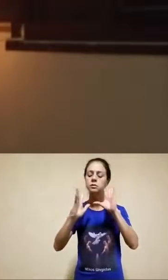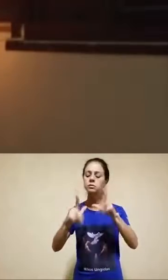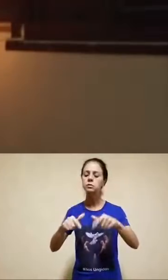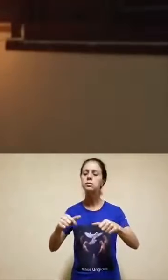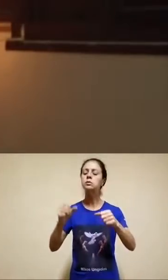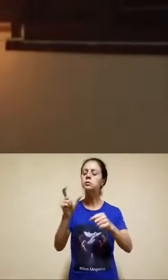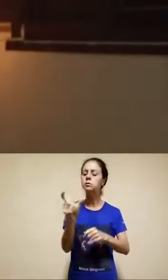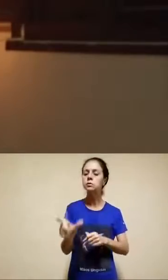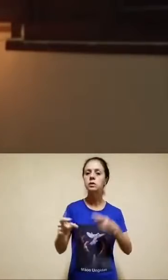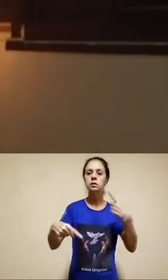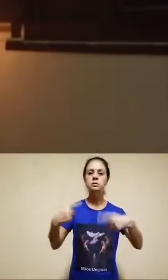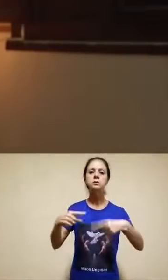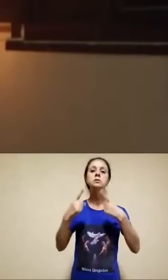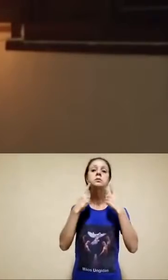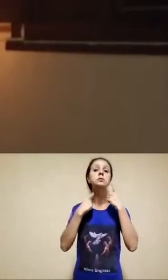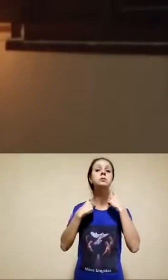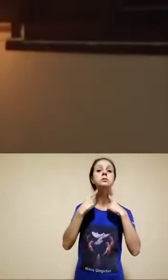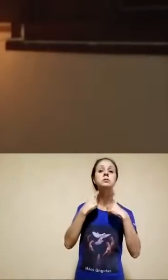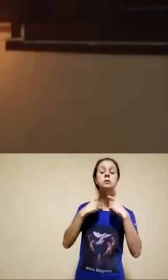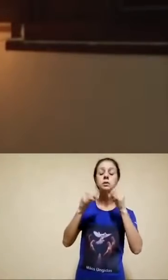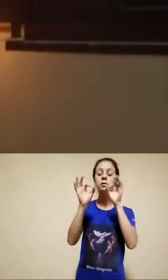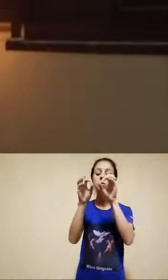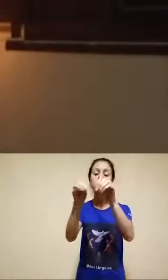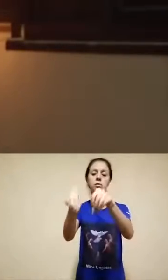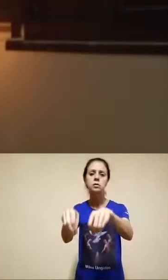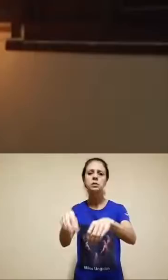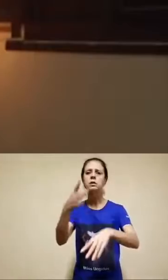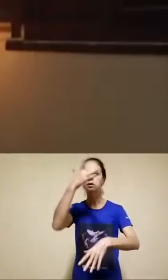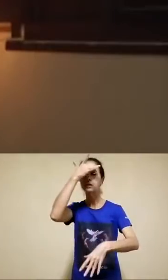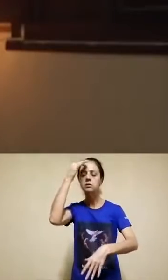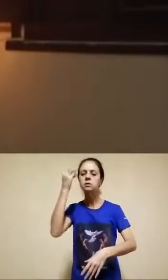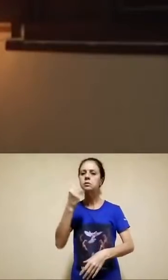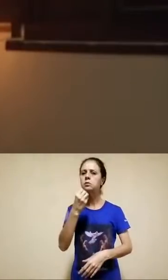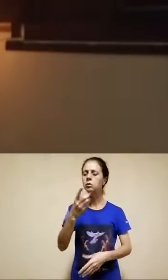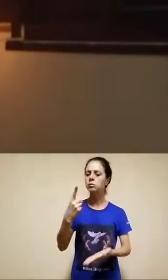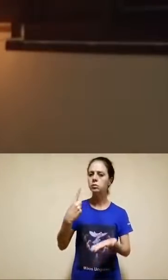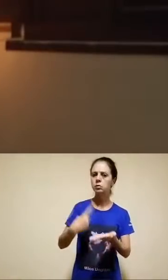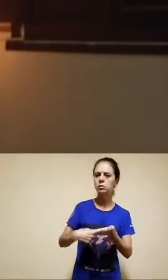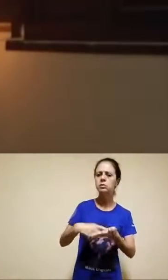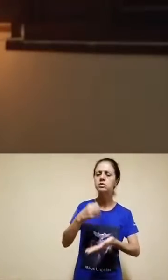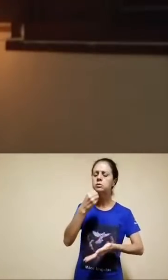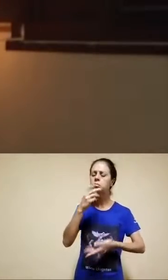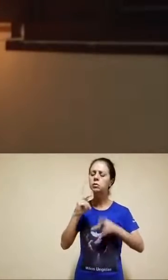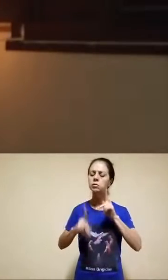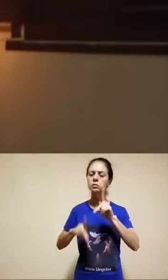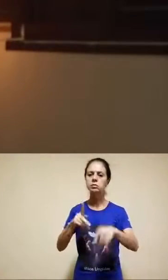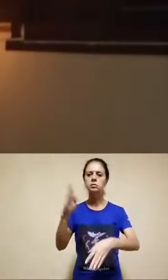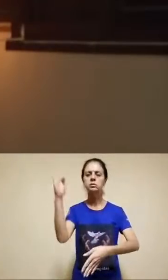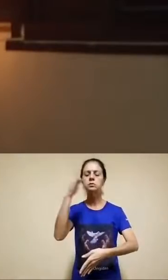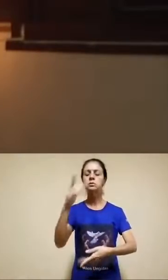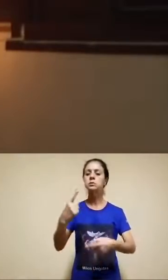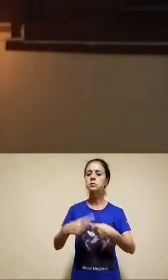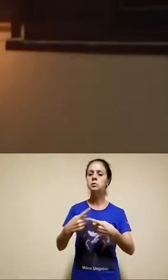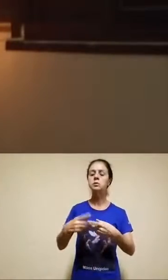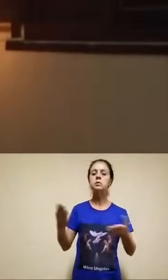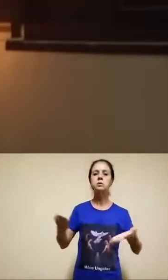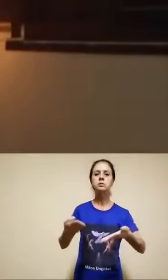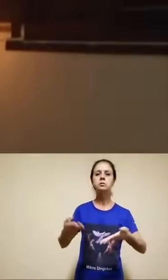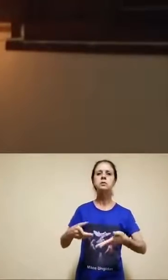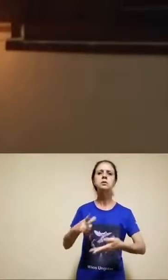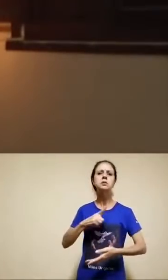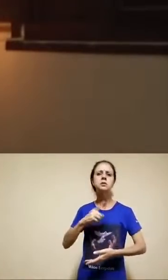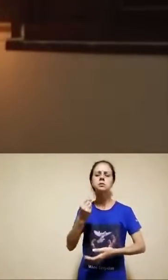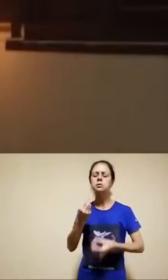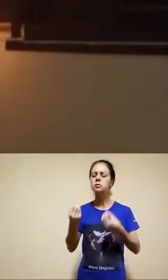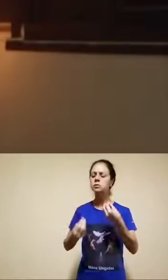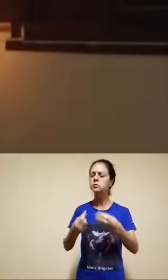bem, comprometidas com o bem comum, com o bem do povo brasileiro. Porque hoje nós temos uma quantidade enorme